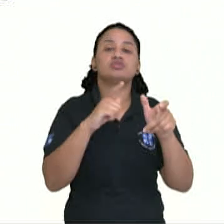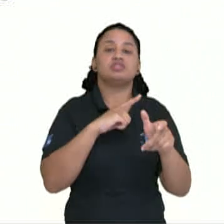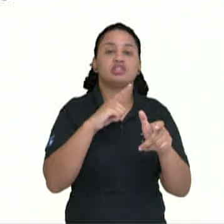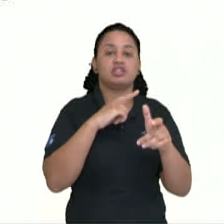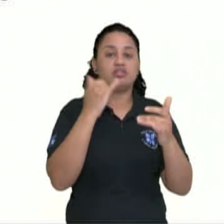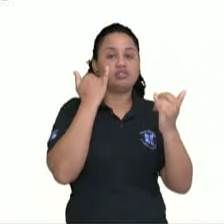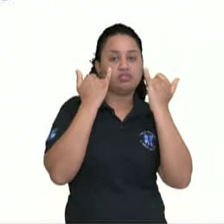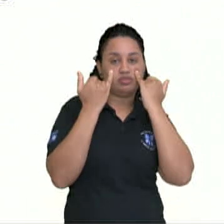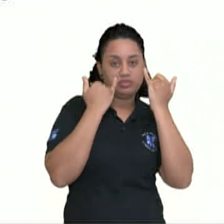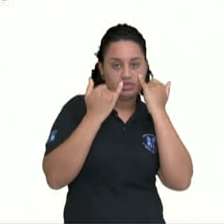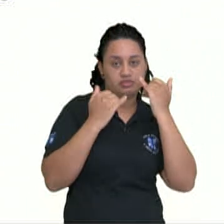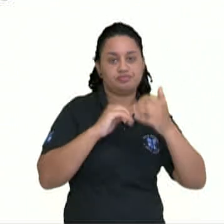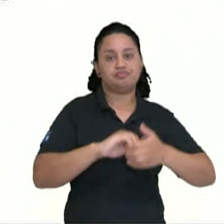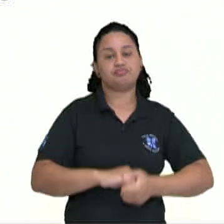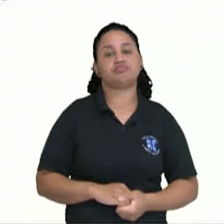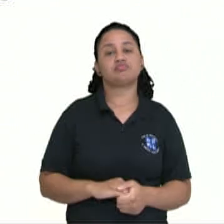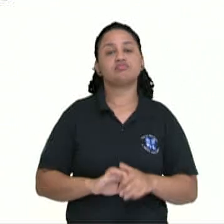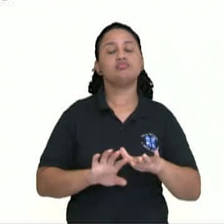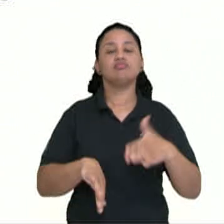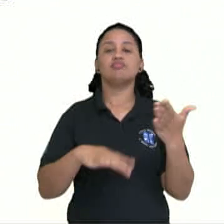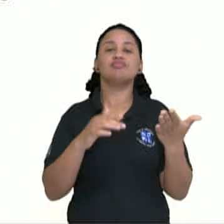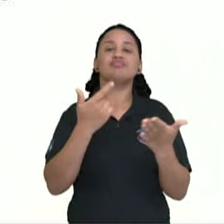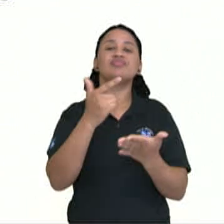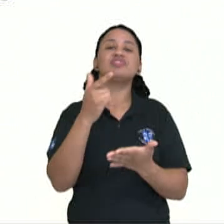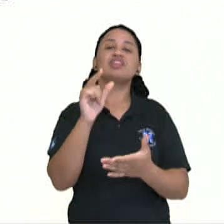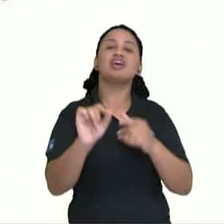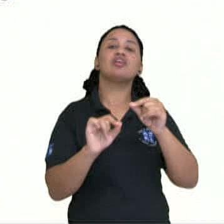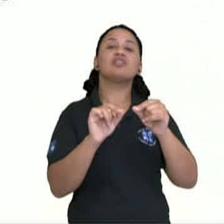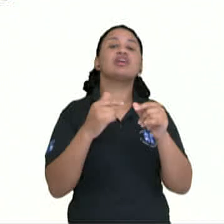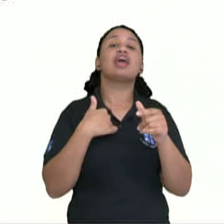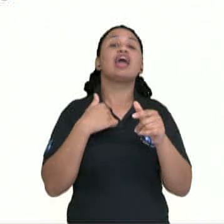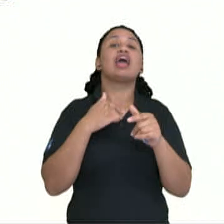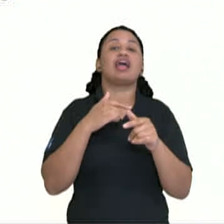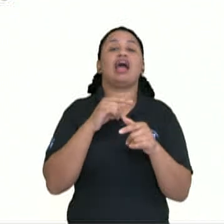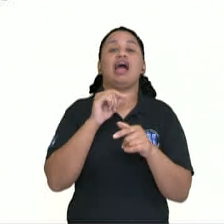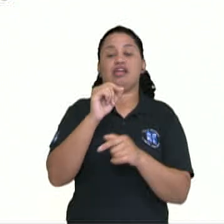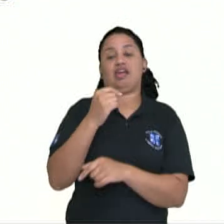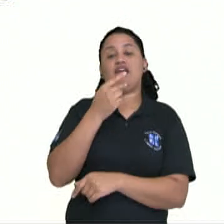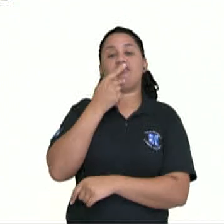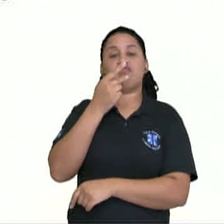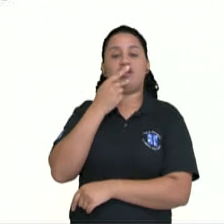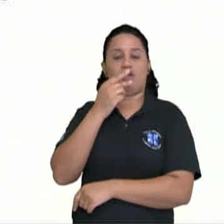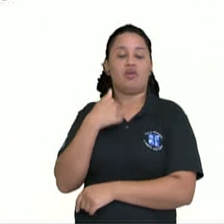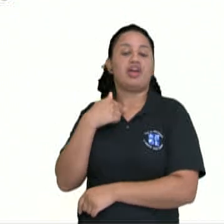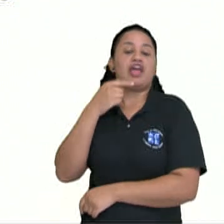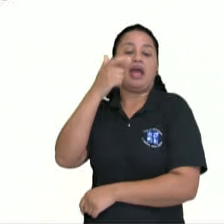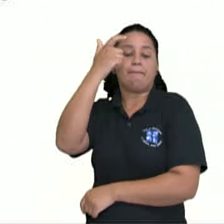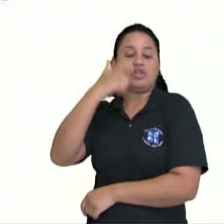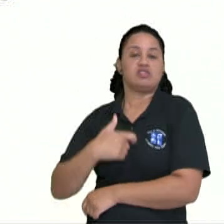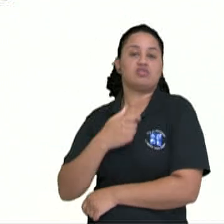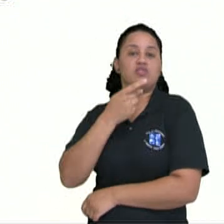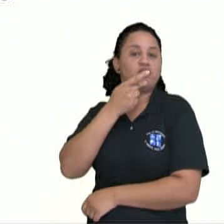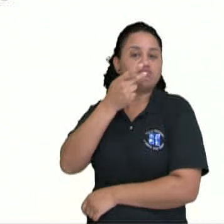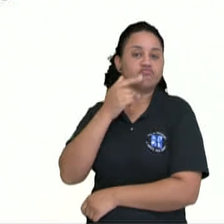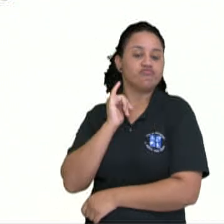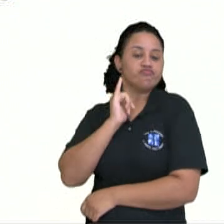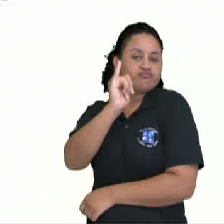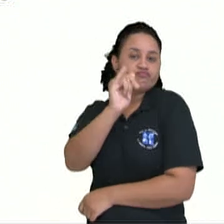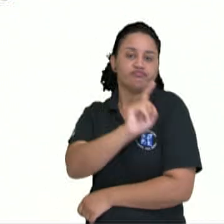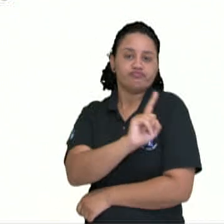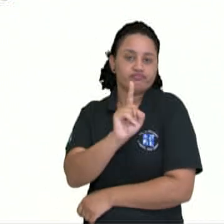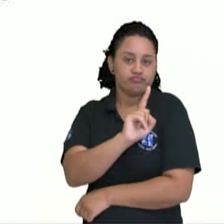ela veicula. Então, nós não temos aqui a voz do representante da Anatel